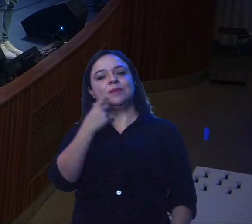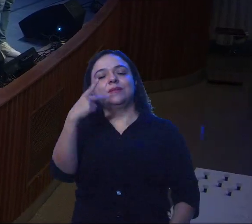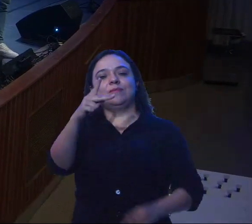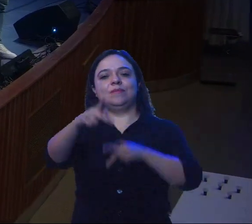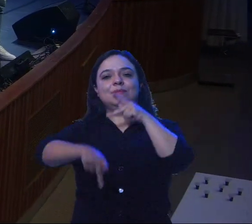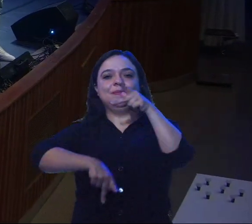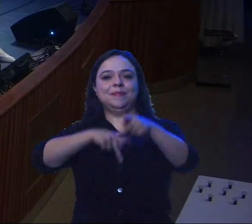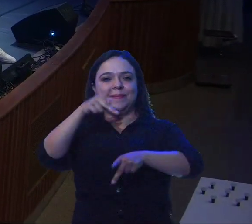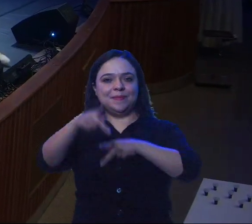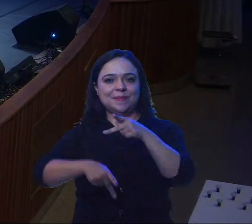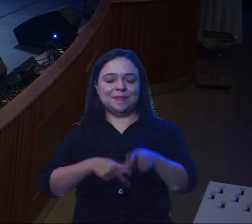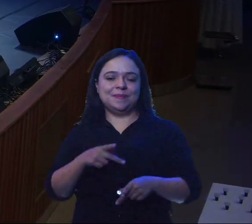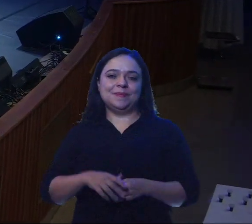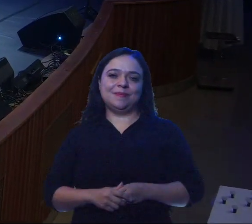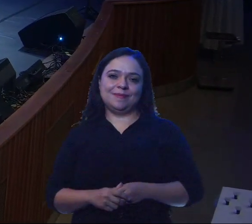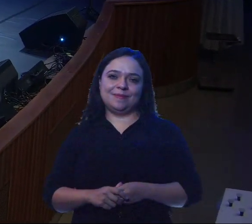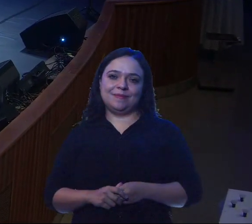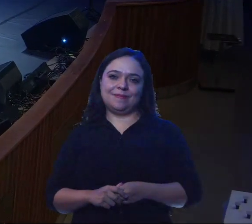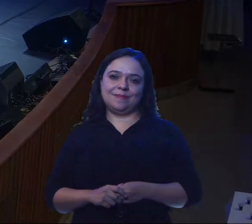povo.